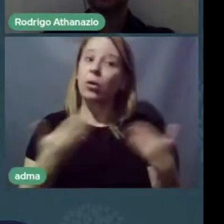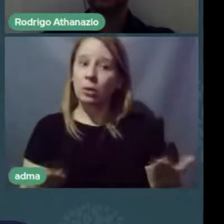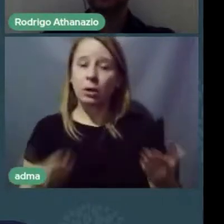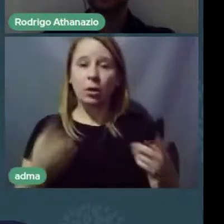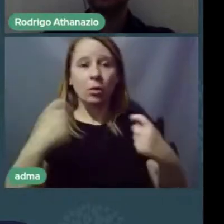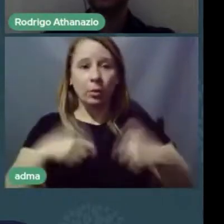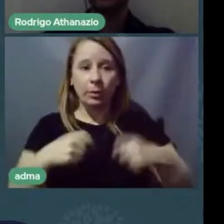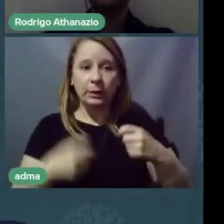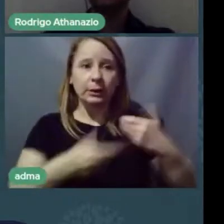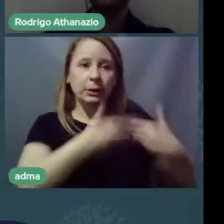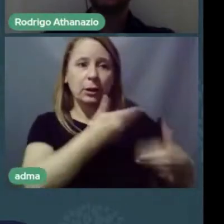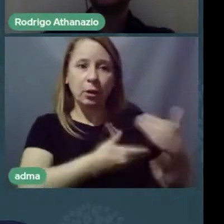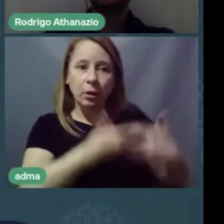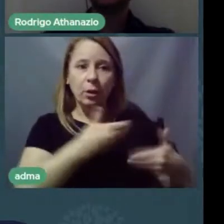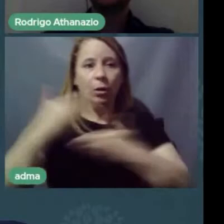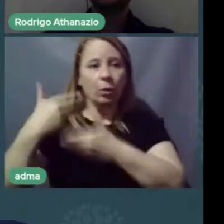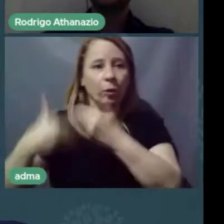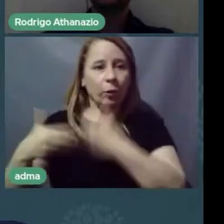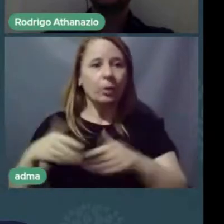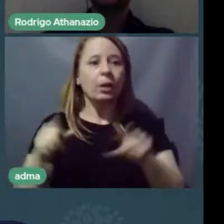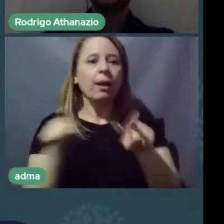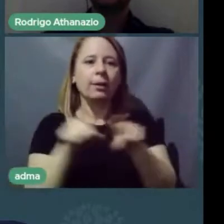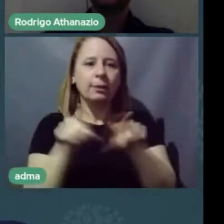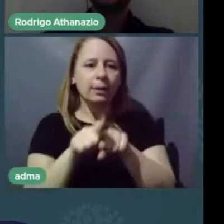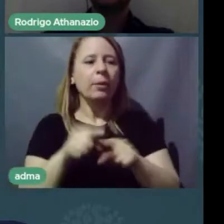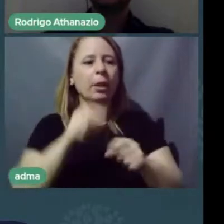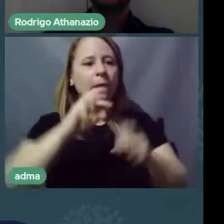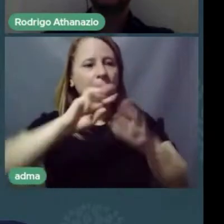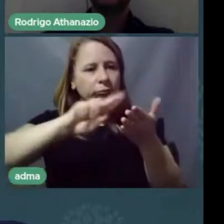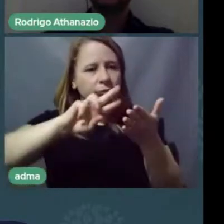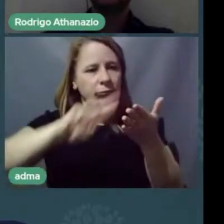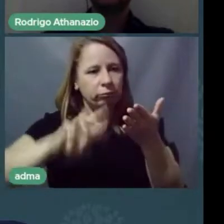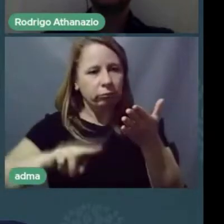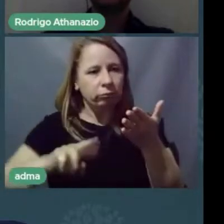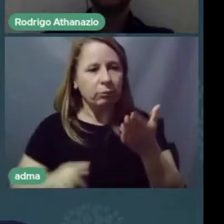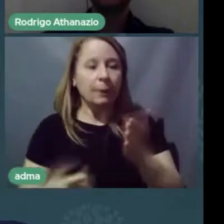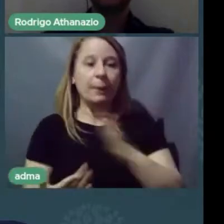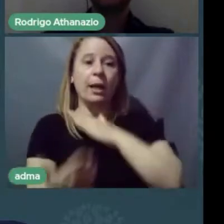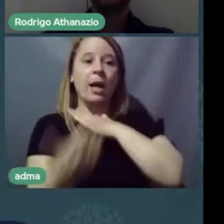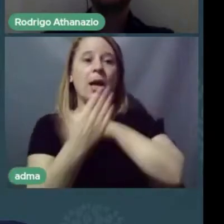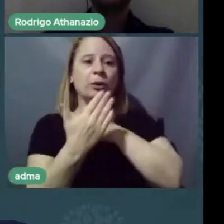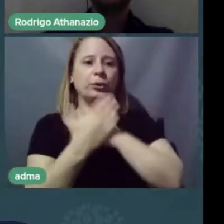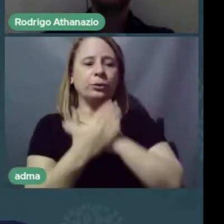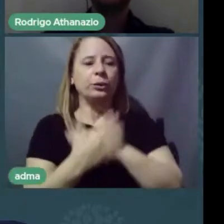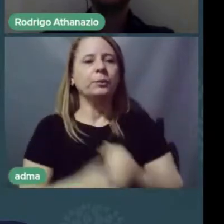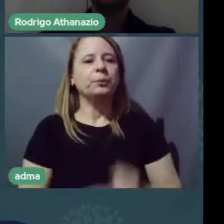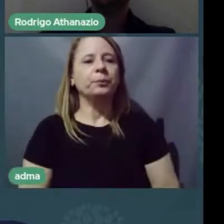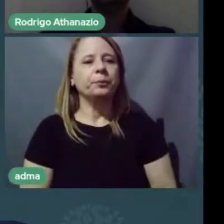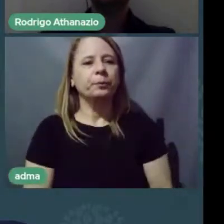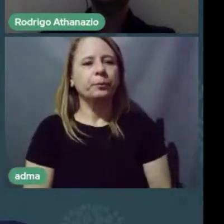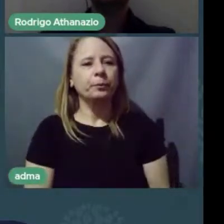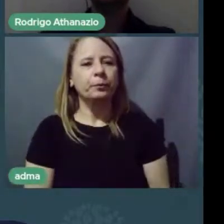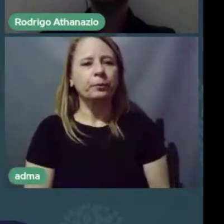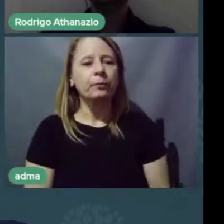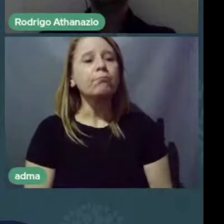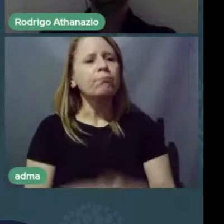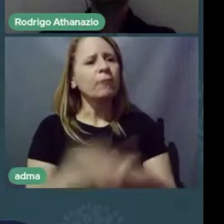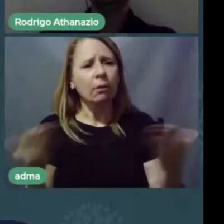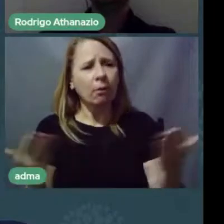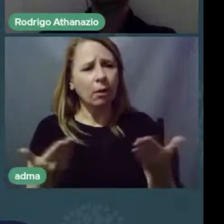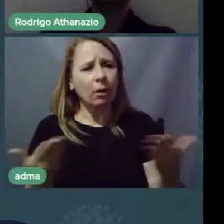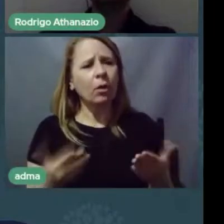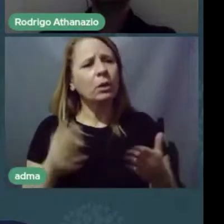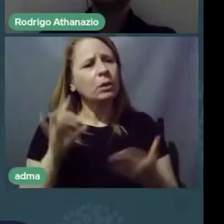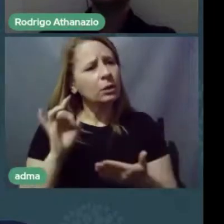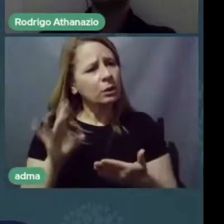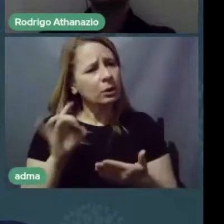importante no manejo da doença, e a gente precisa estar controlando todas essas coisas concomitantemente. E por fim, só queria